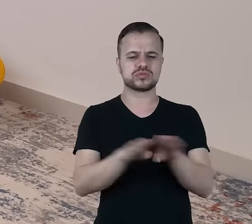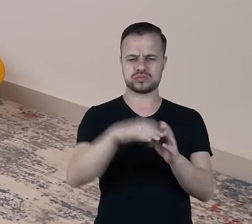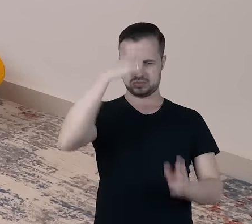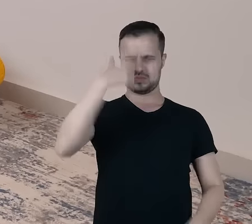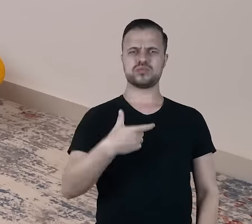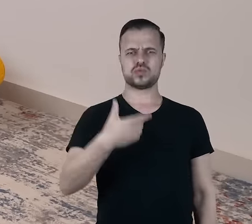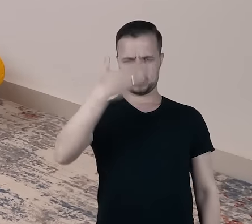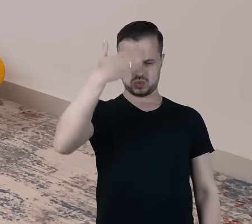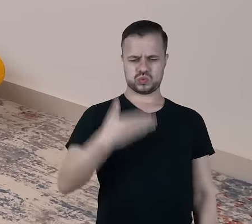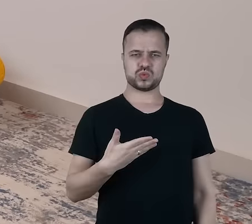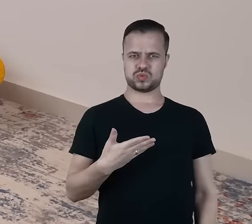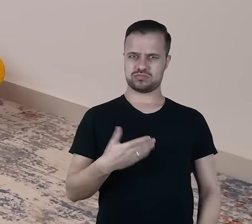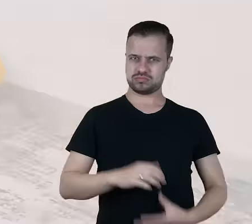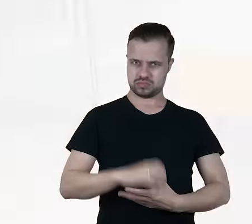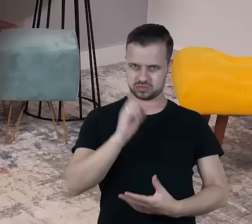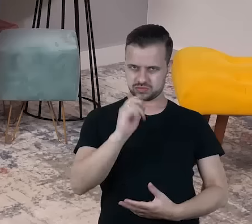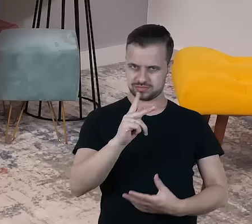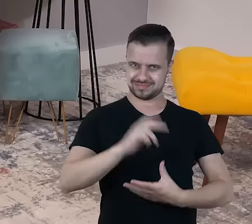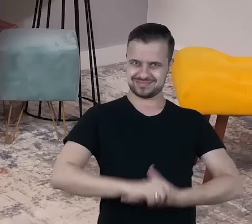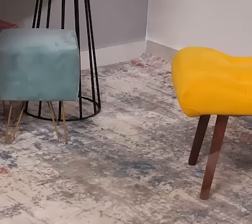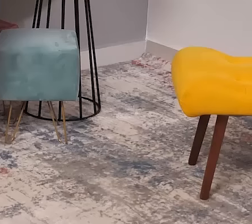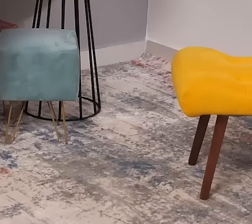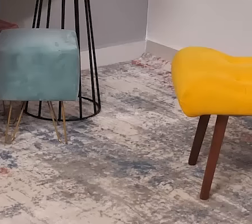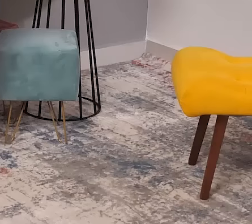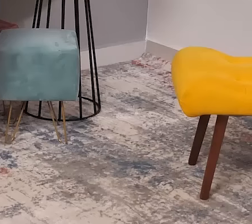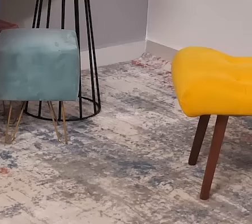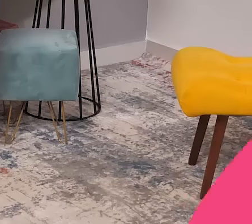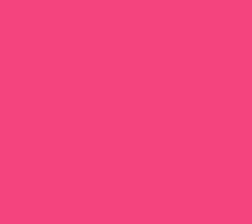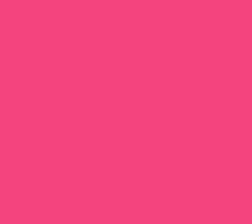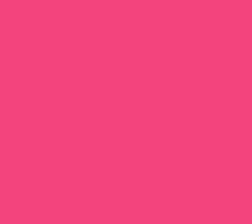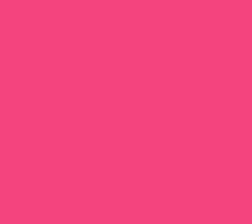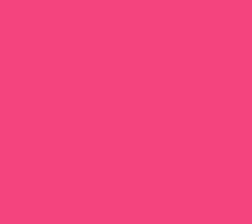dar mais postura e delicadeza.